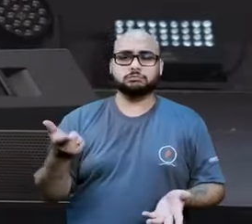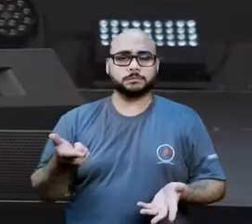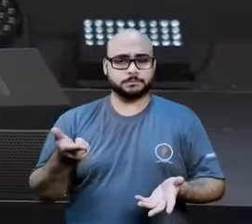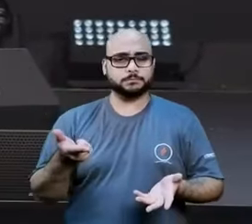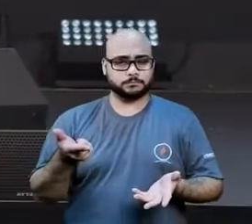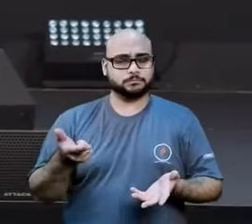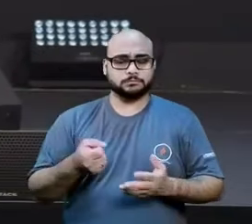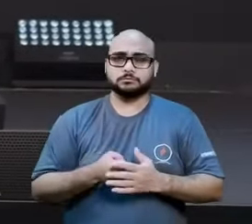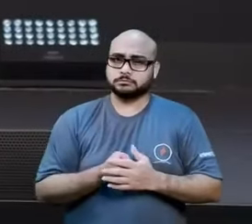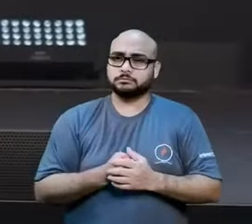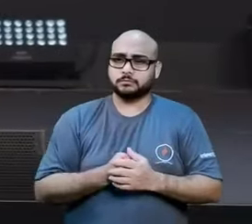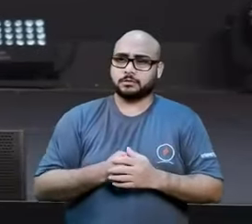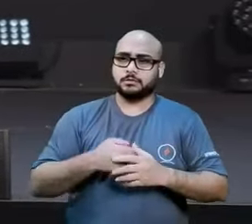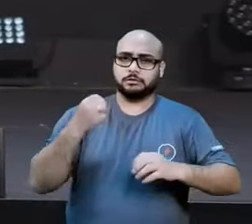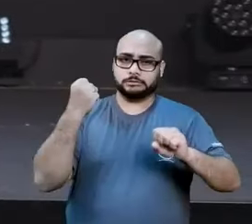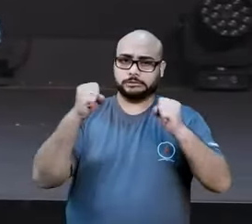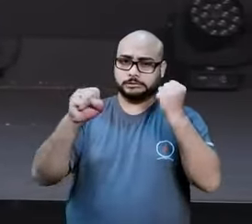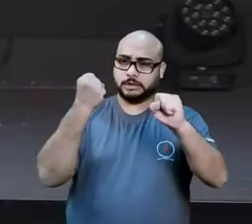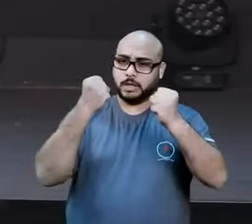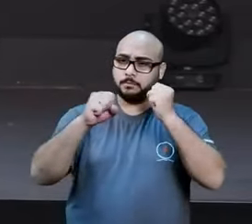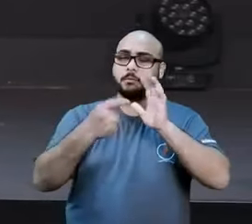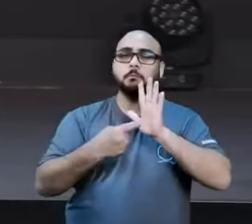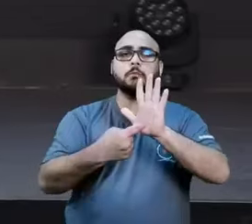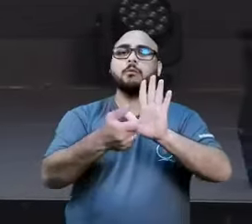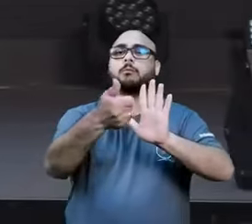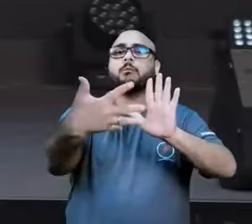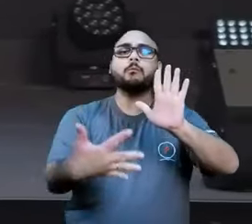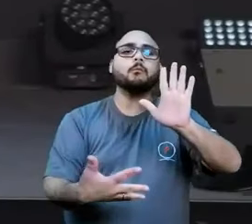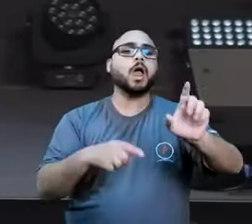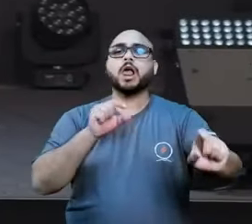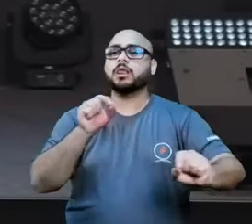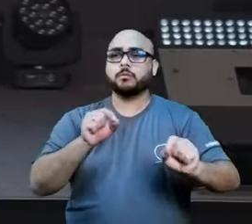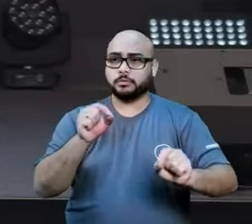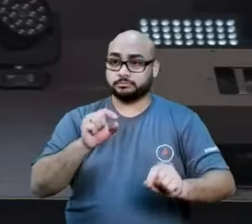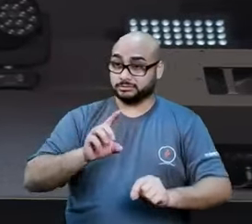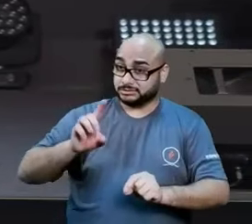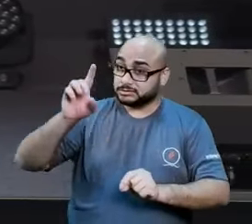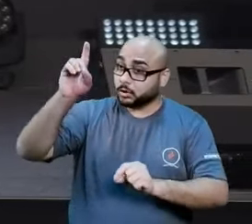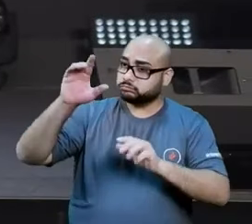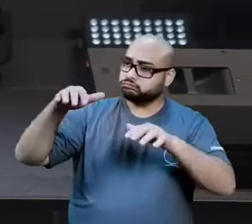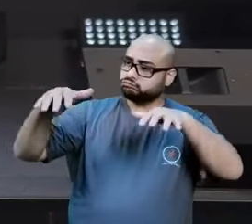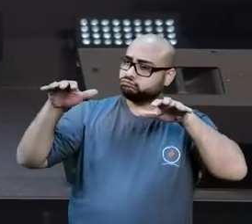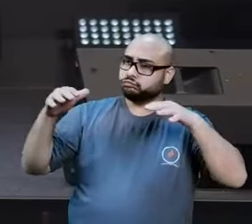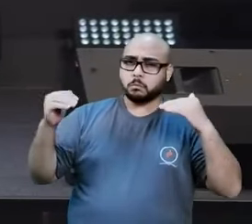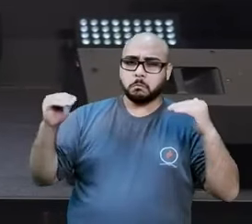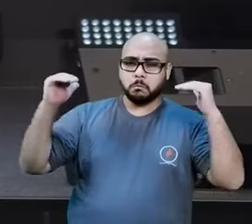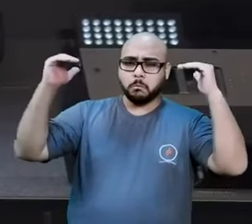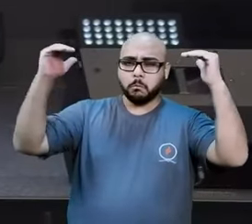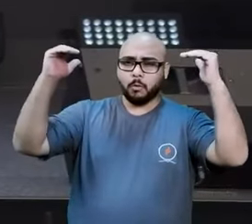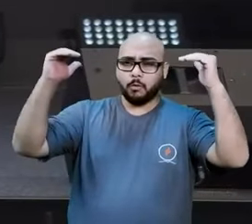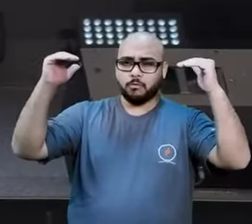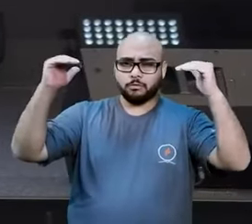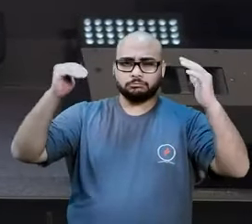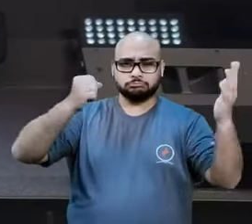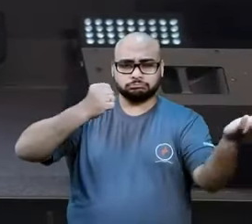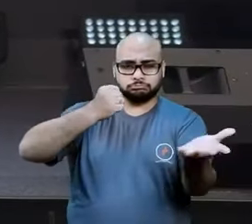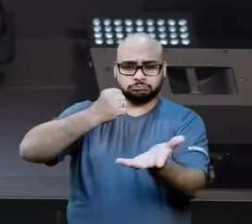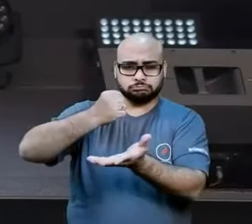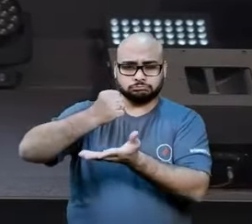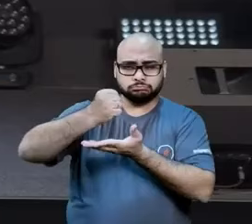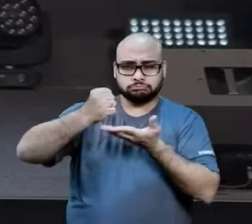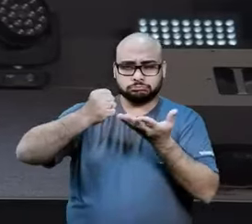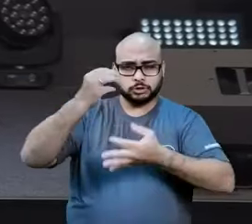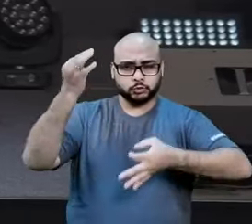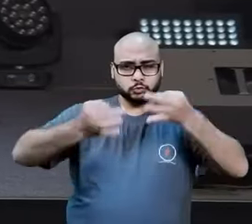Salmo 89 Versículo 14 diz que a base do seu trono é justiça e juízo e